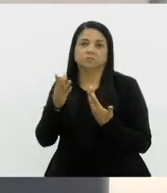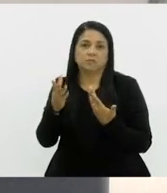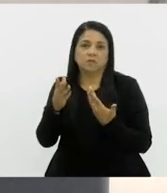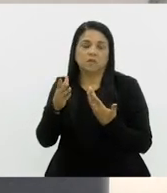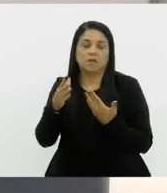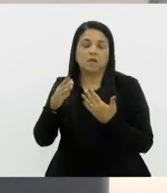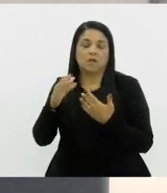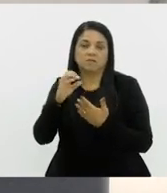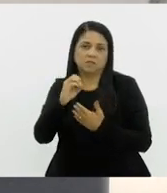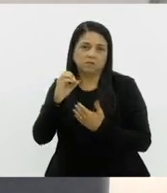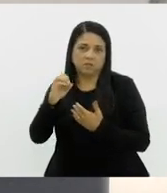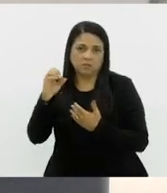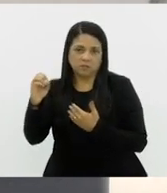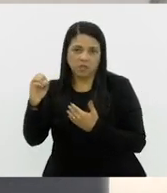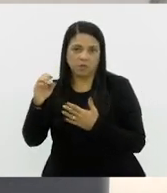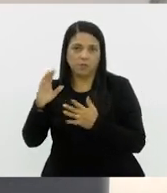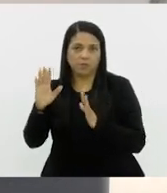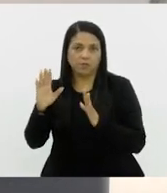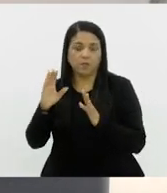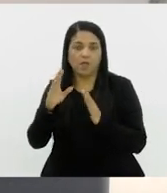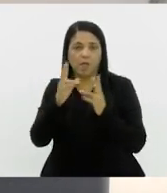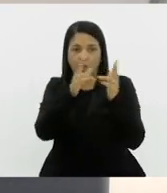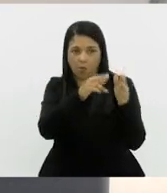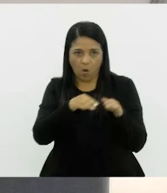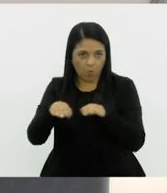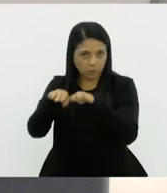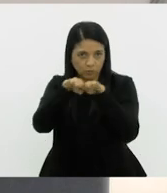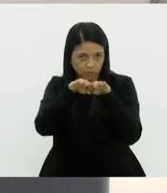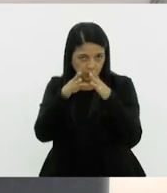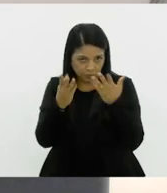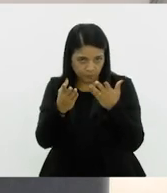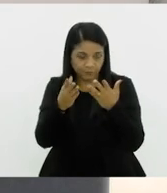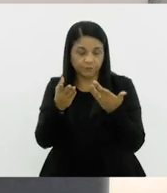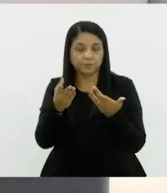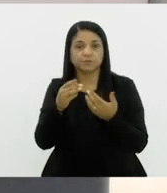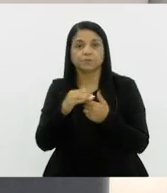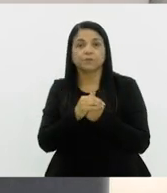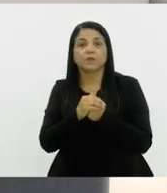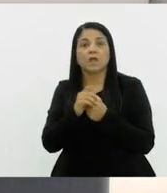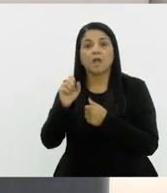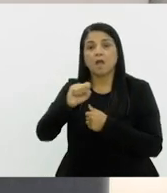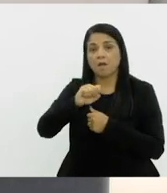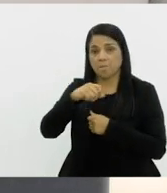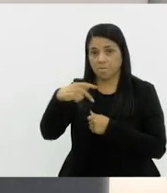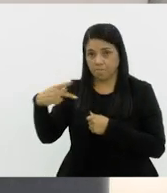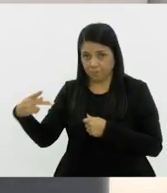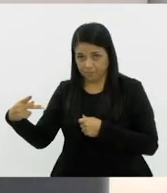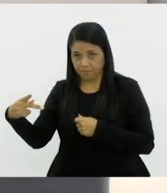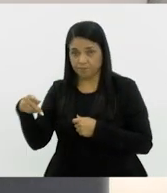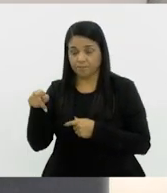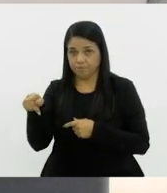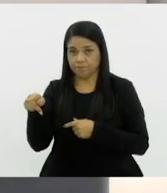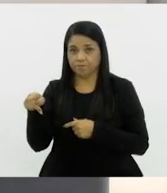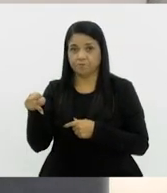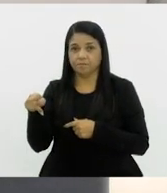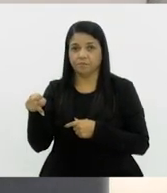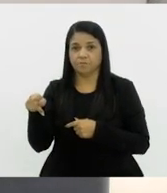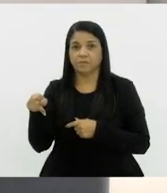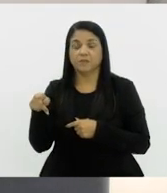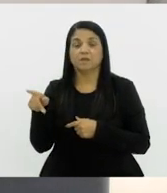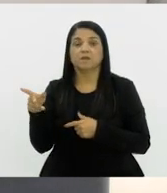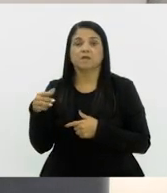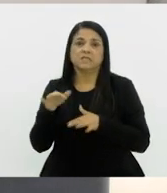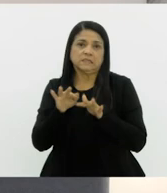é o mesmo para todo mundo. Então, se esse aplicativo, como Vossa Excelência chamou de